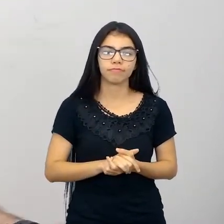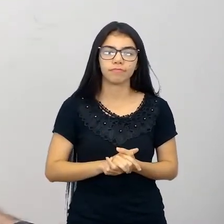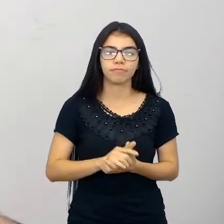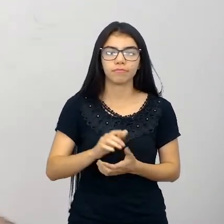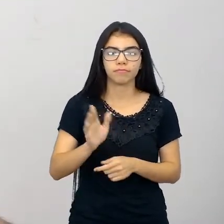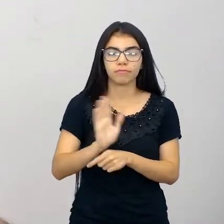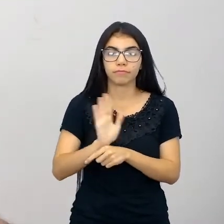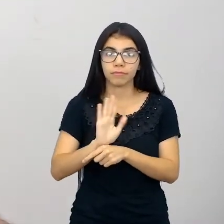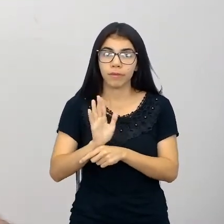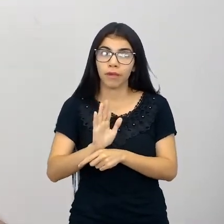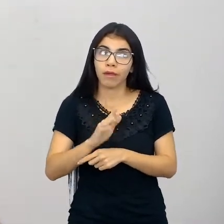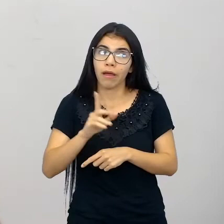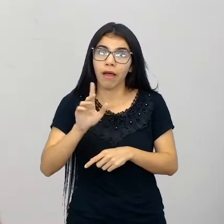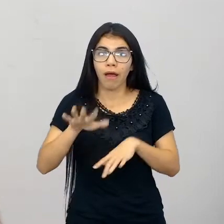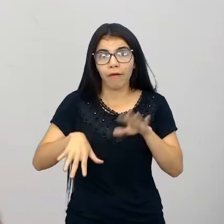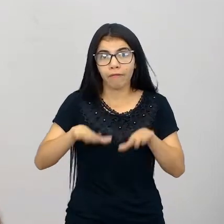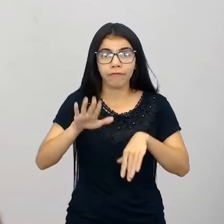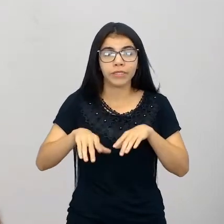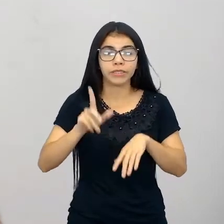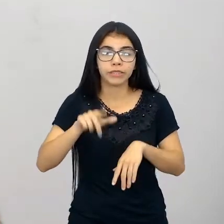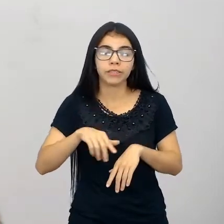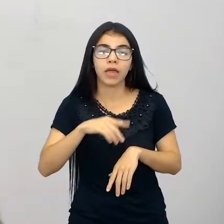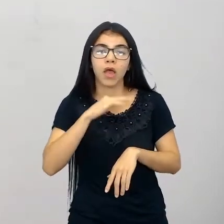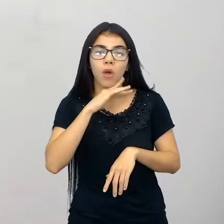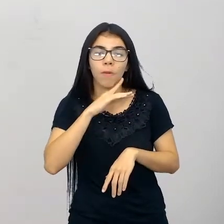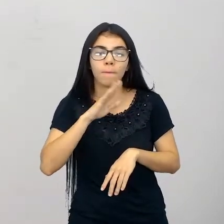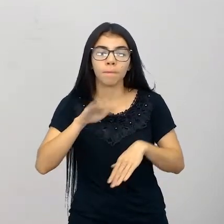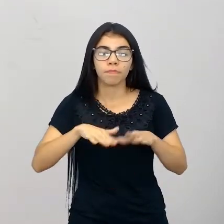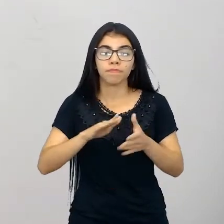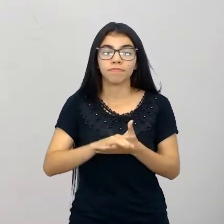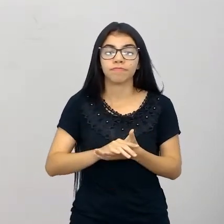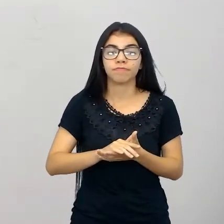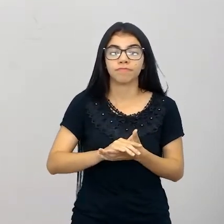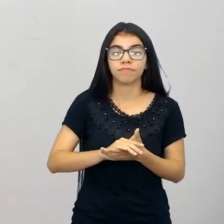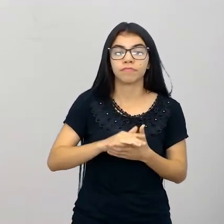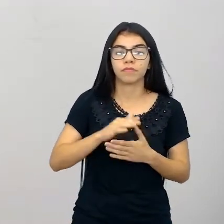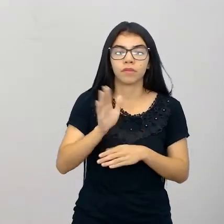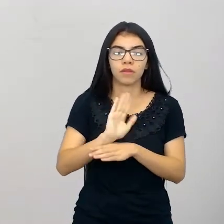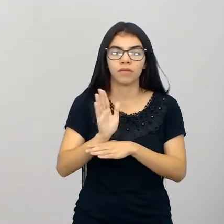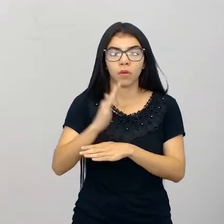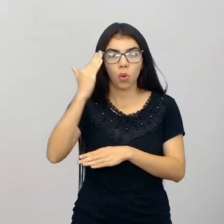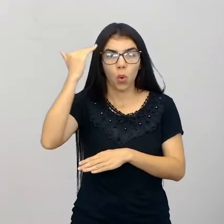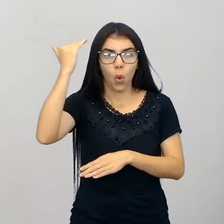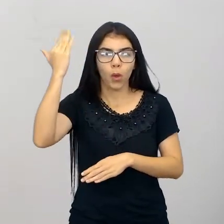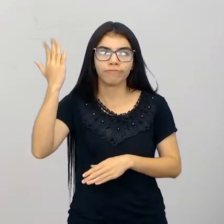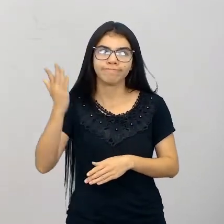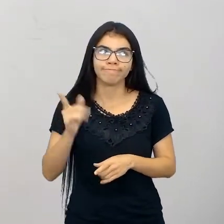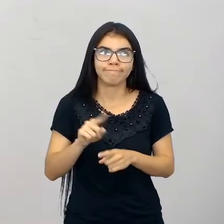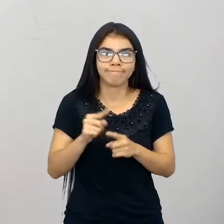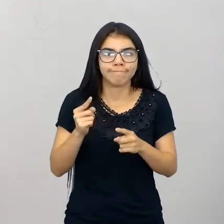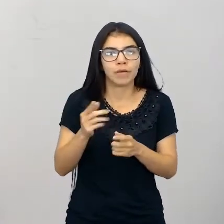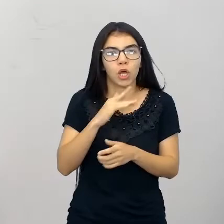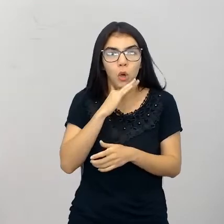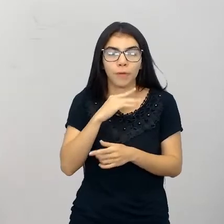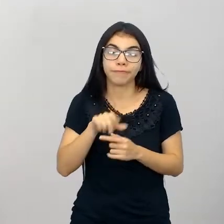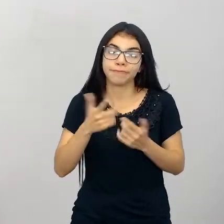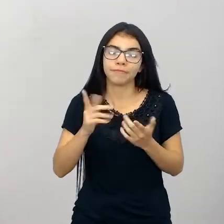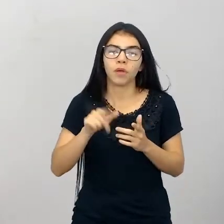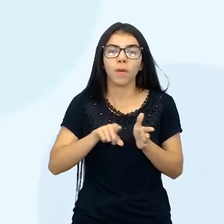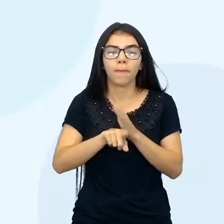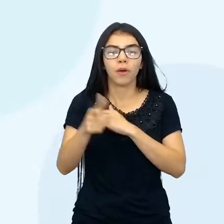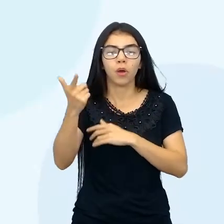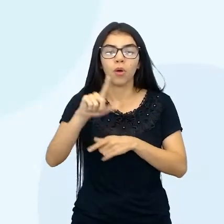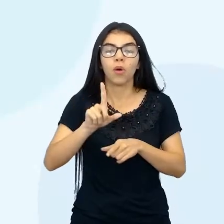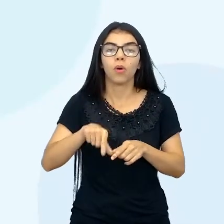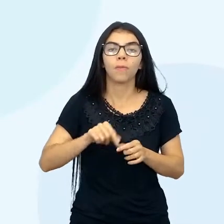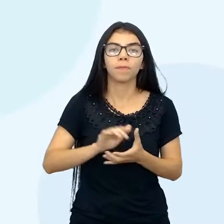coisa que é muito ruim. Tem filme que é tido como clássico e você olha assim, nossa, mas assim, você tem propriedade agora. A outra pergunta é, o